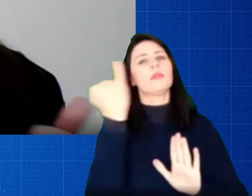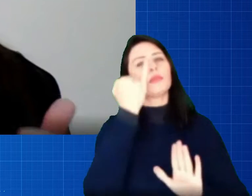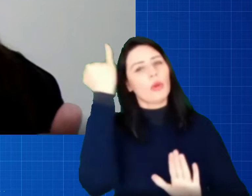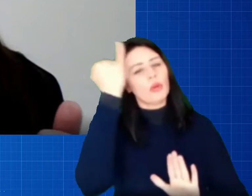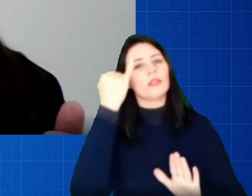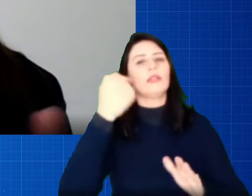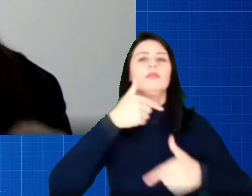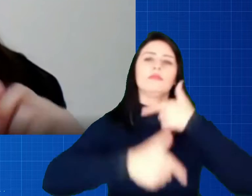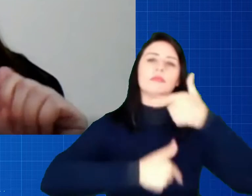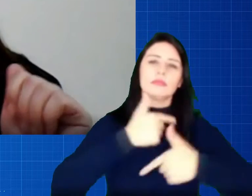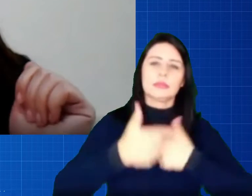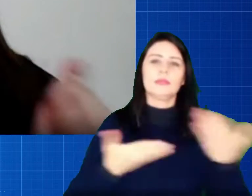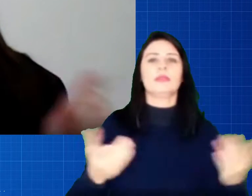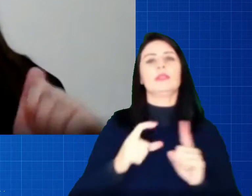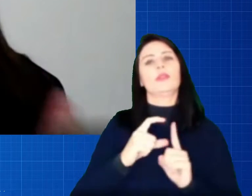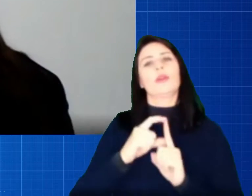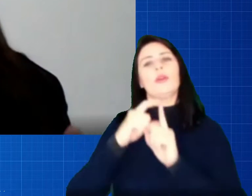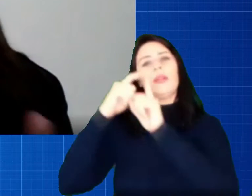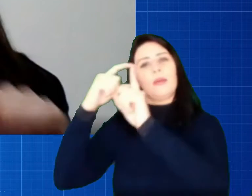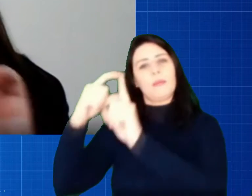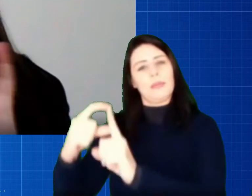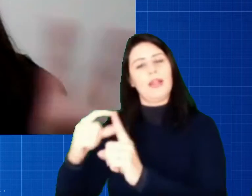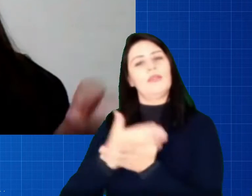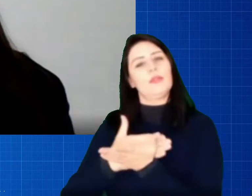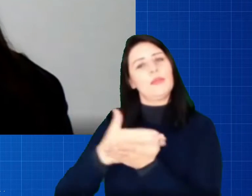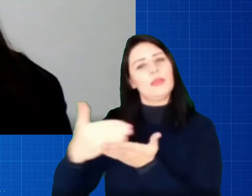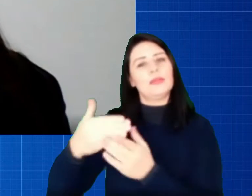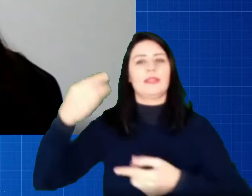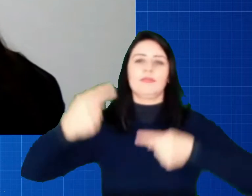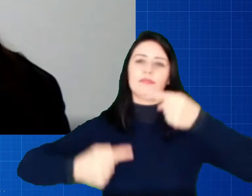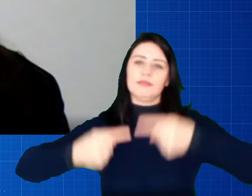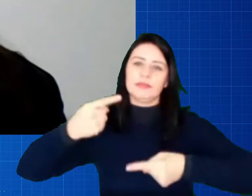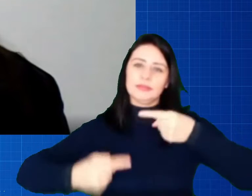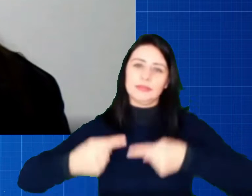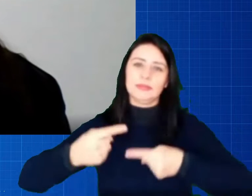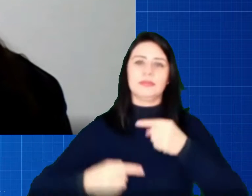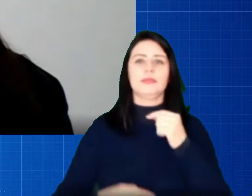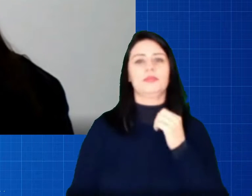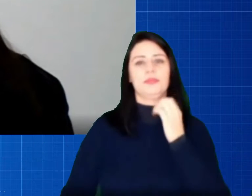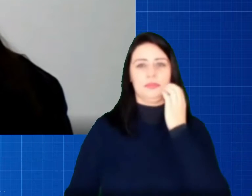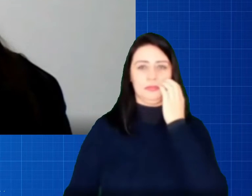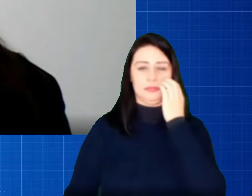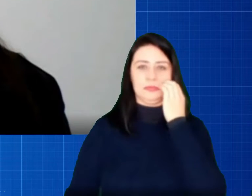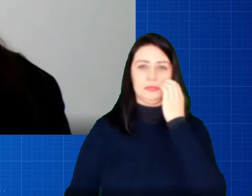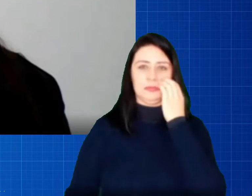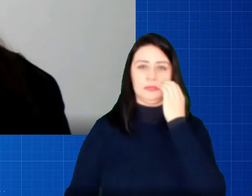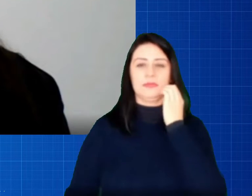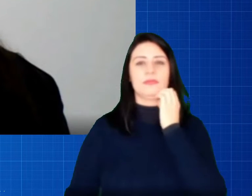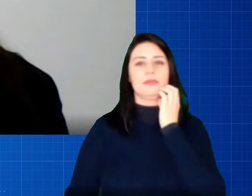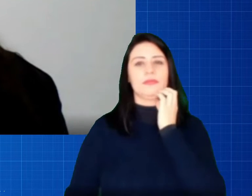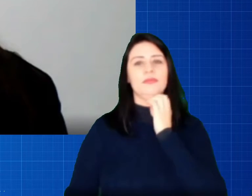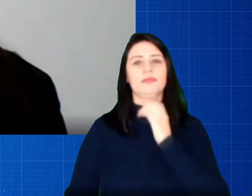importante de a gente tratar, tá? Então, passo a palavra para a Tili para iniciar nosso debate.